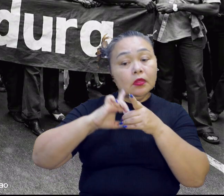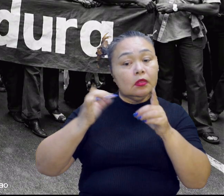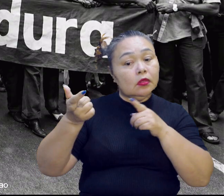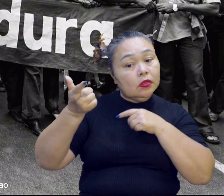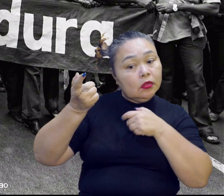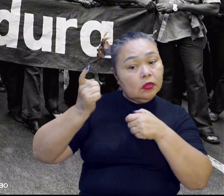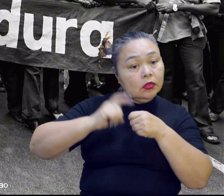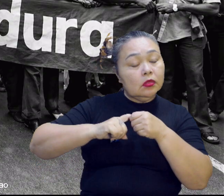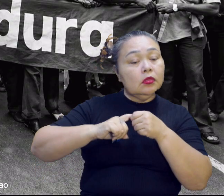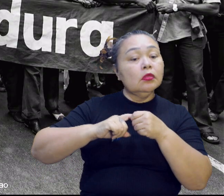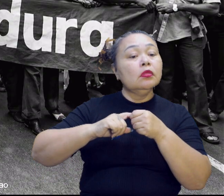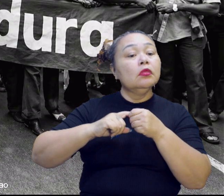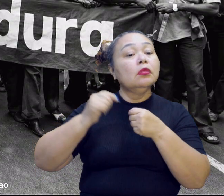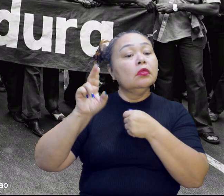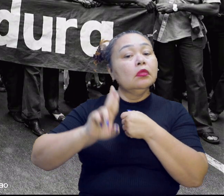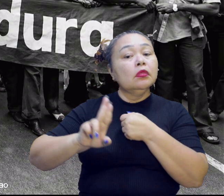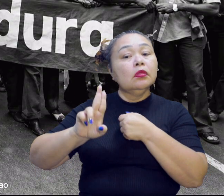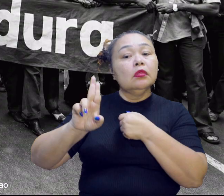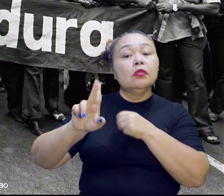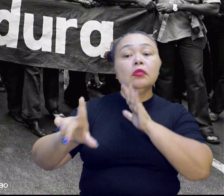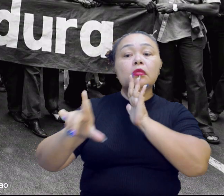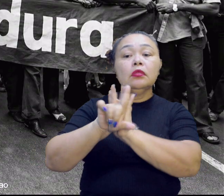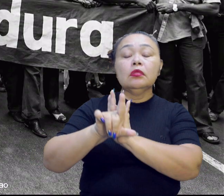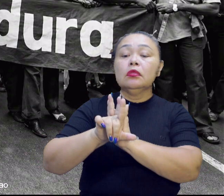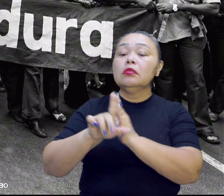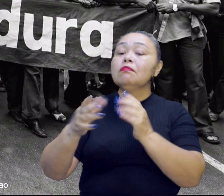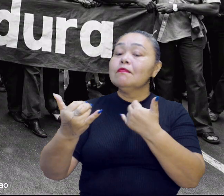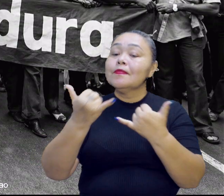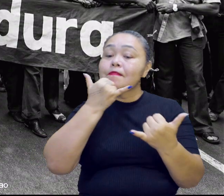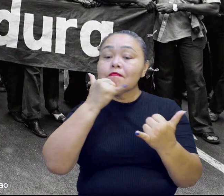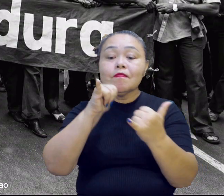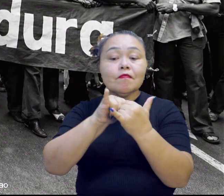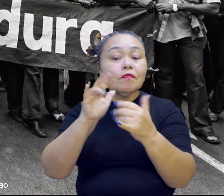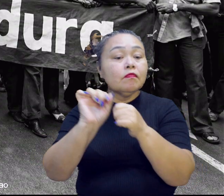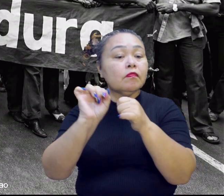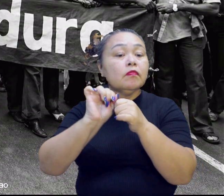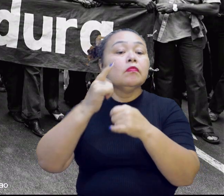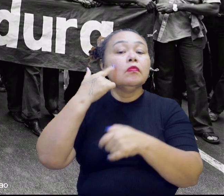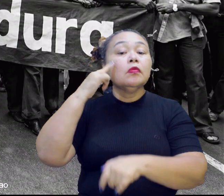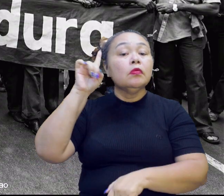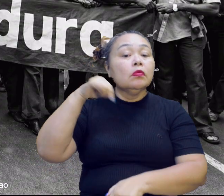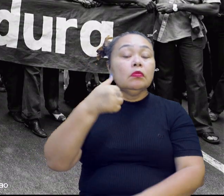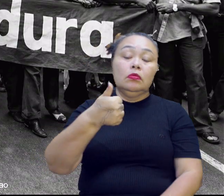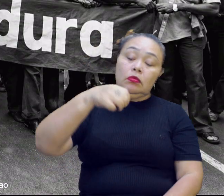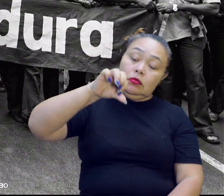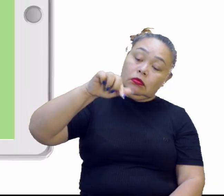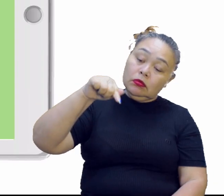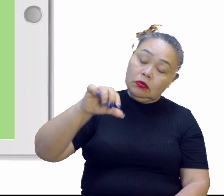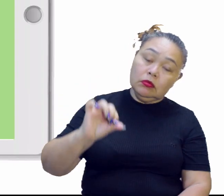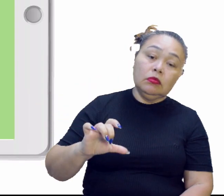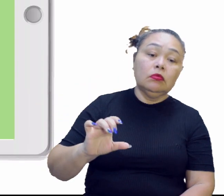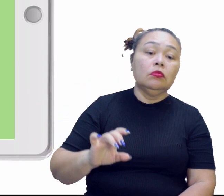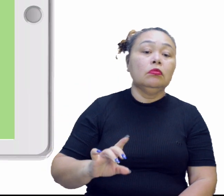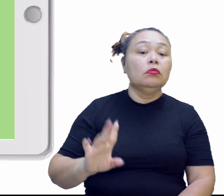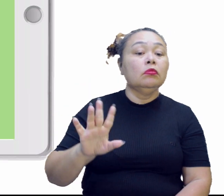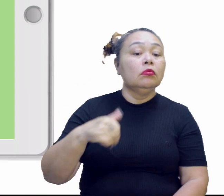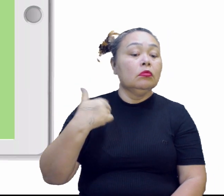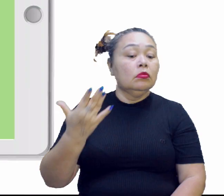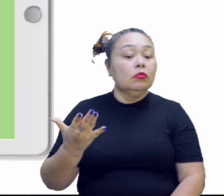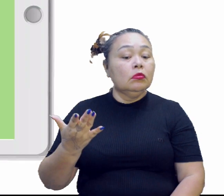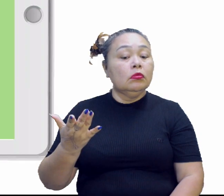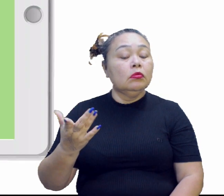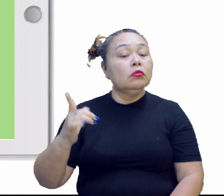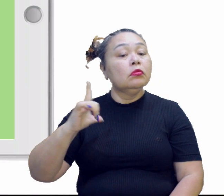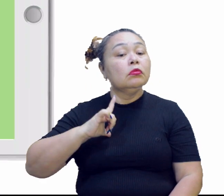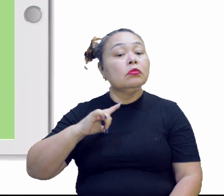redemocratização que vai vir através dessa lei da anistia de 1979, certo? Vamos